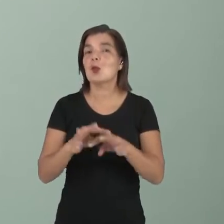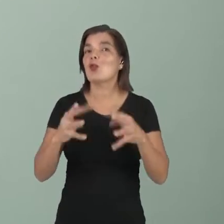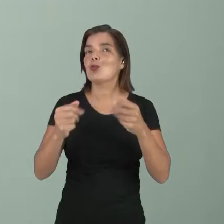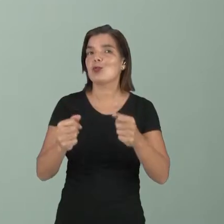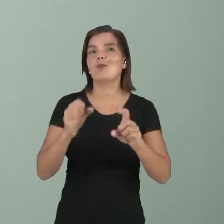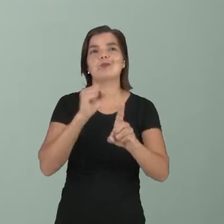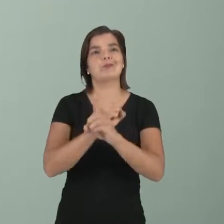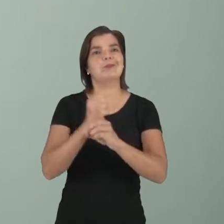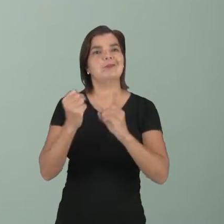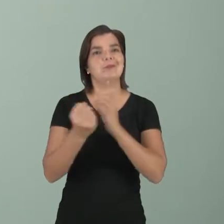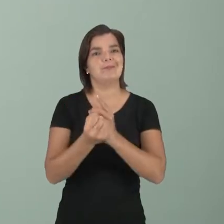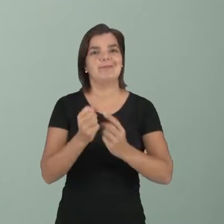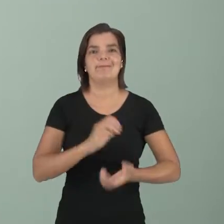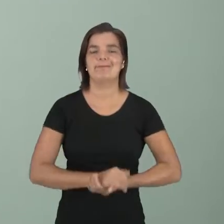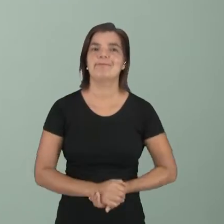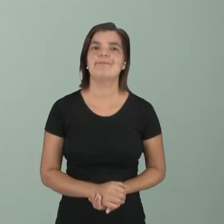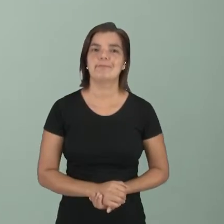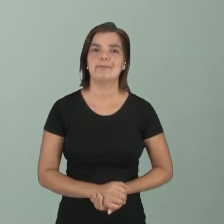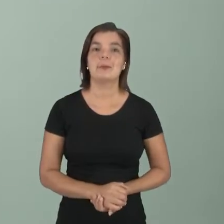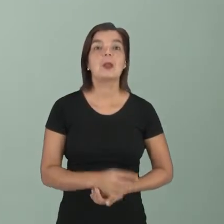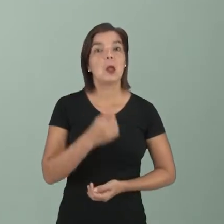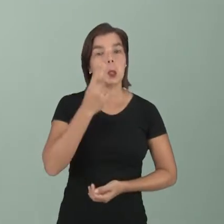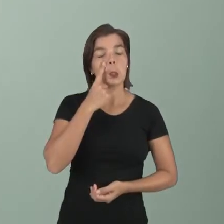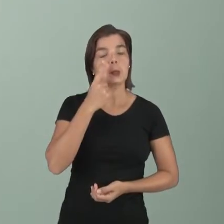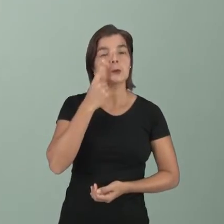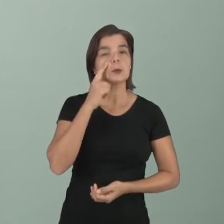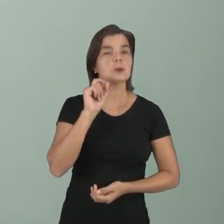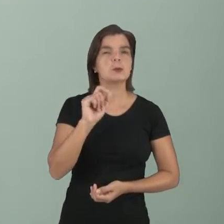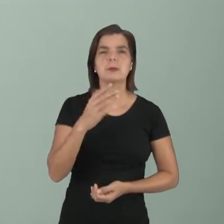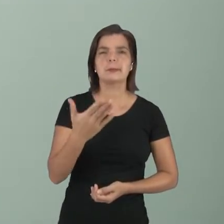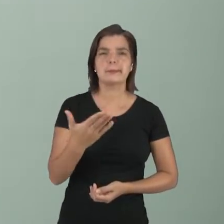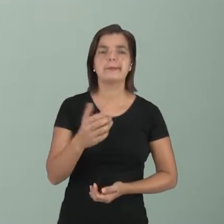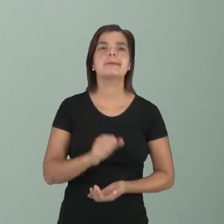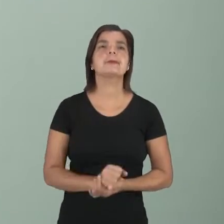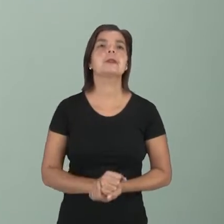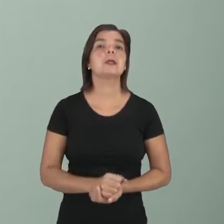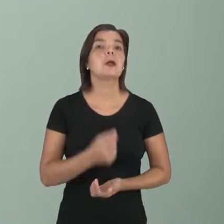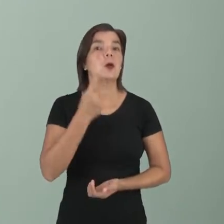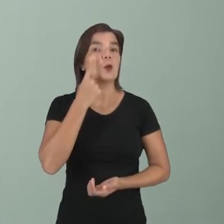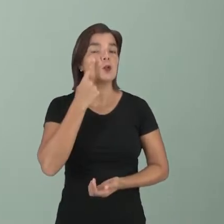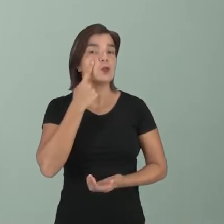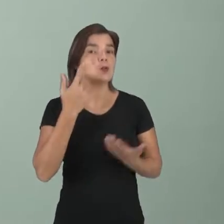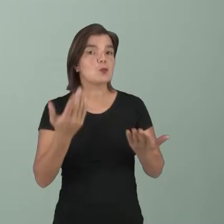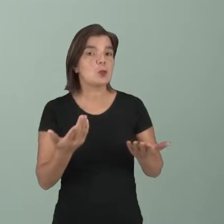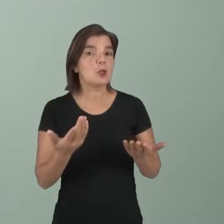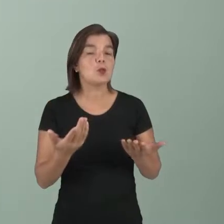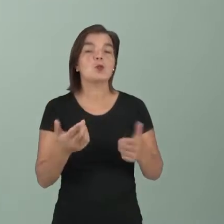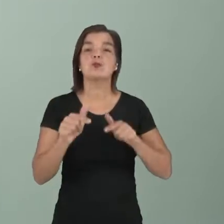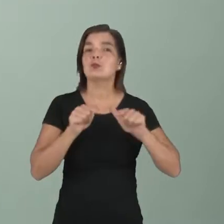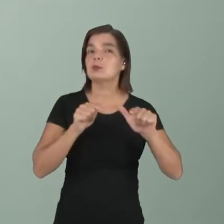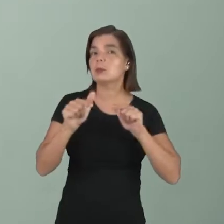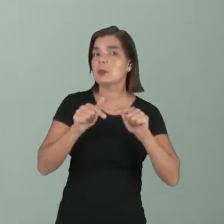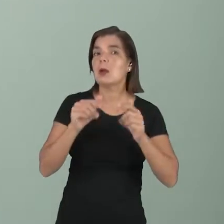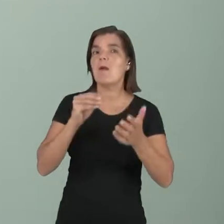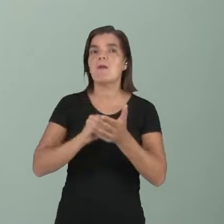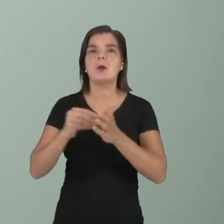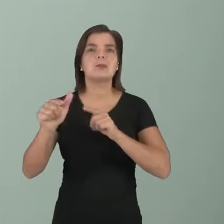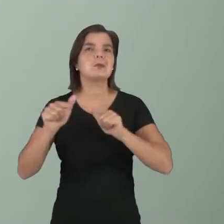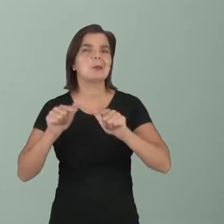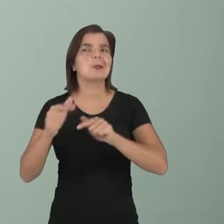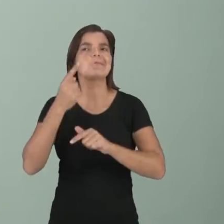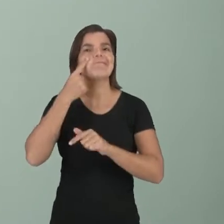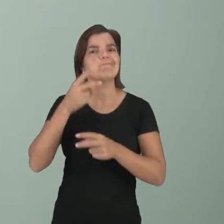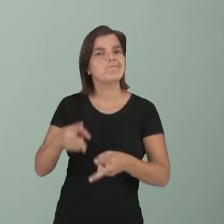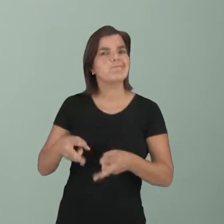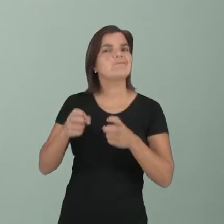toda a sociedade. E aí, diante do que nós vimos, né, sobre essa questão do emprego, desemprego, a